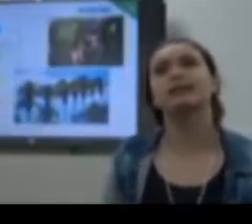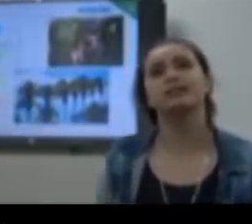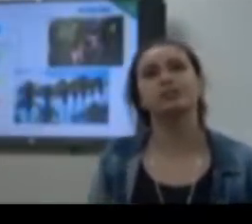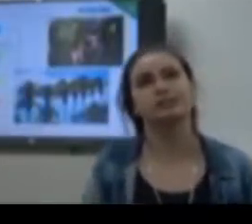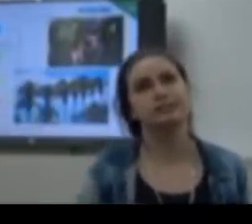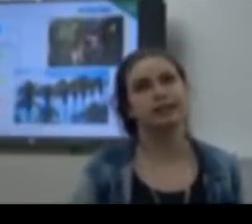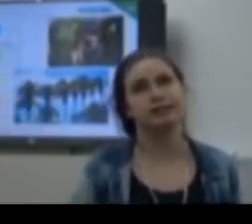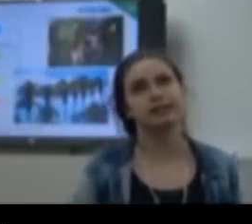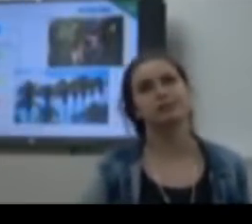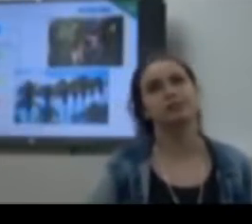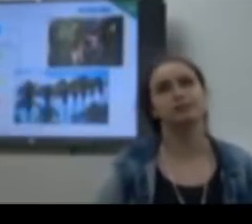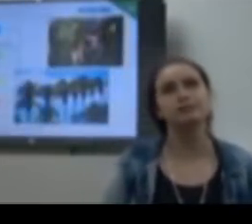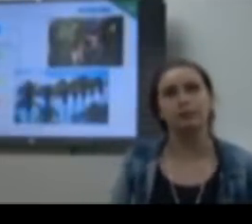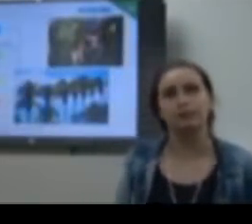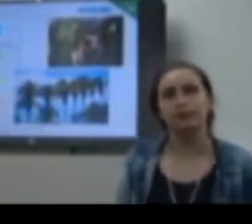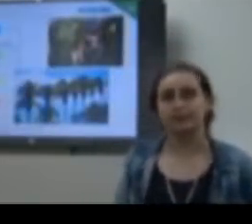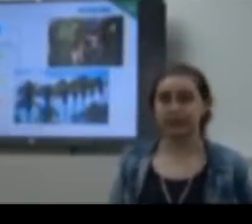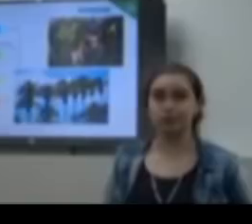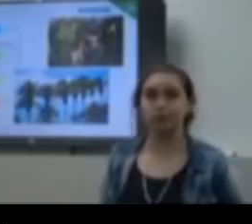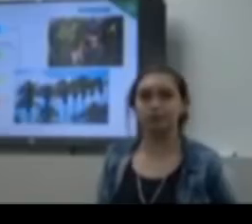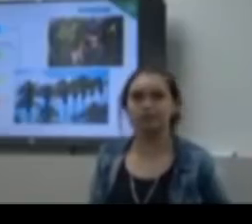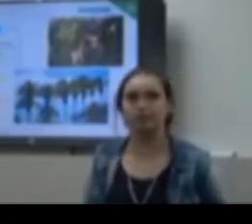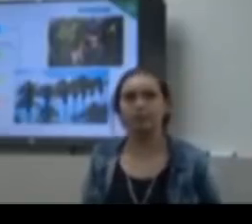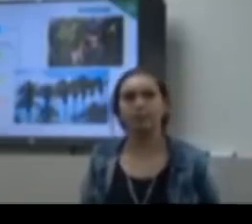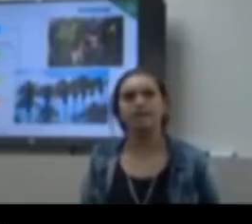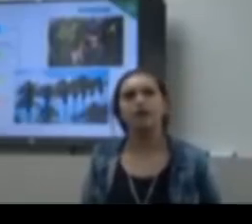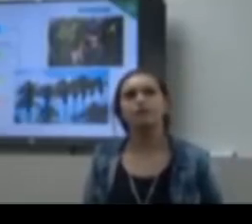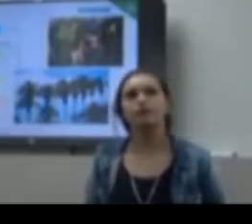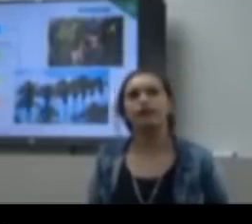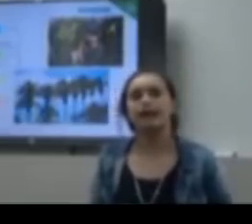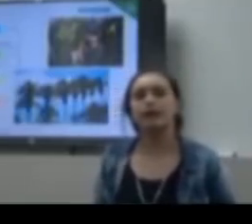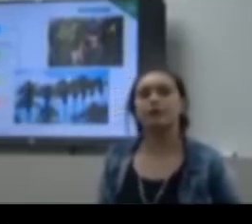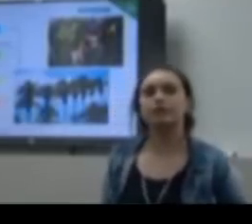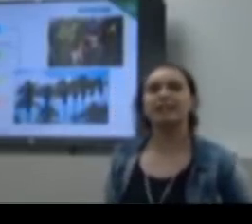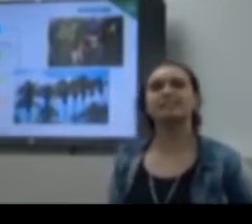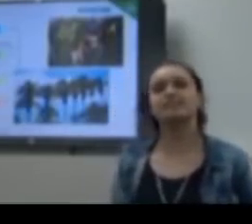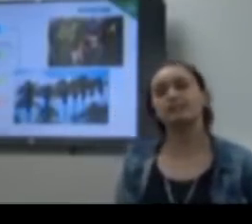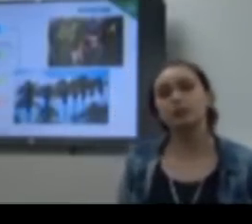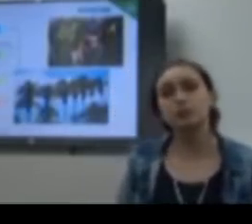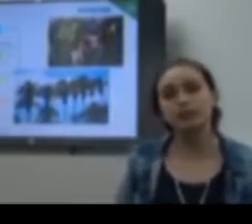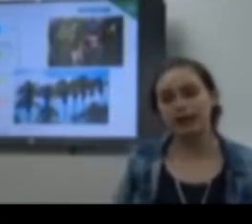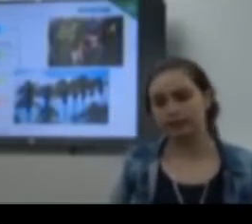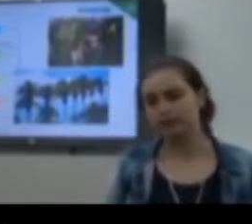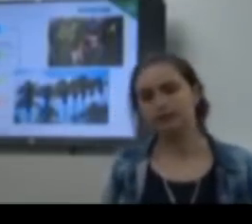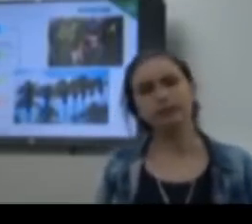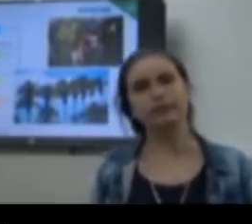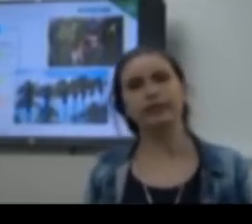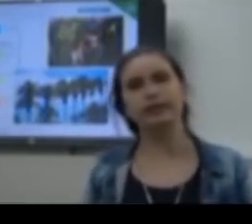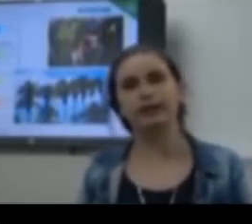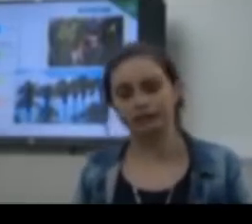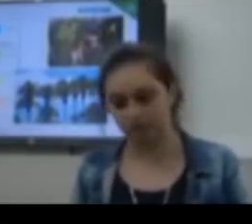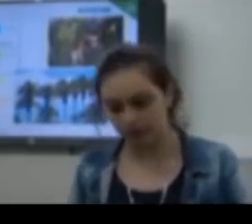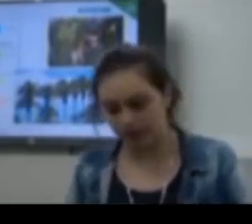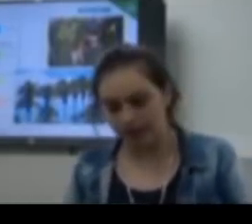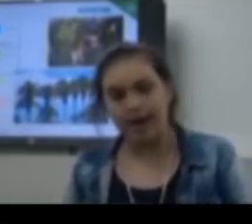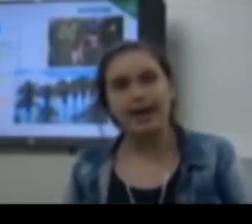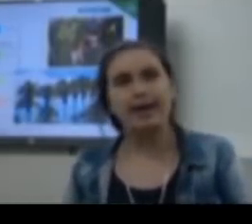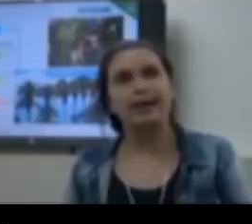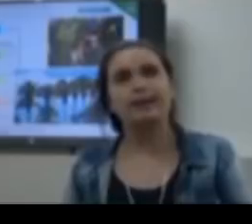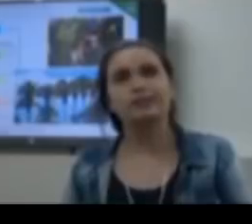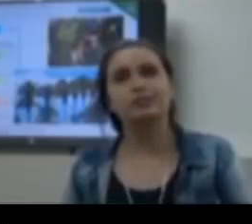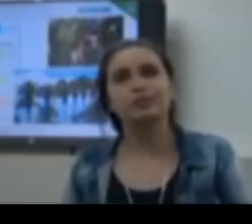sobre as características que tem essa área de transição, faixa de transição. Ela é uma floresta secundária. O que significa